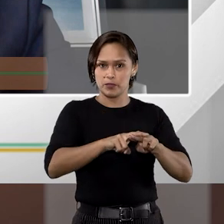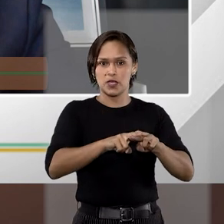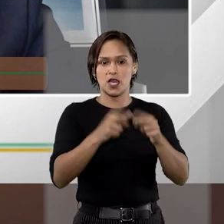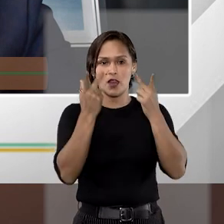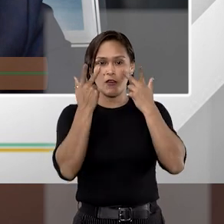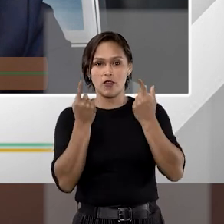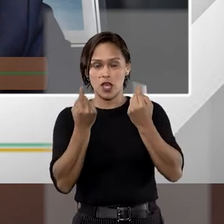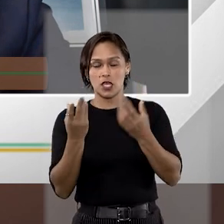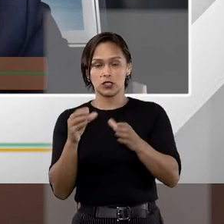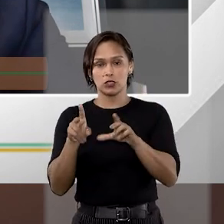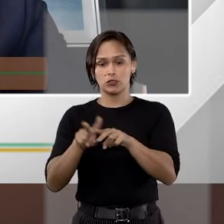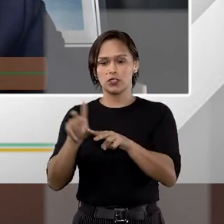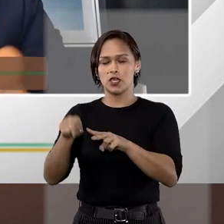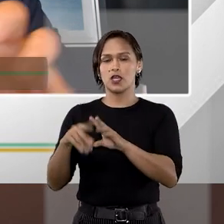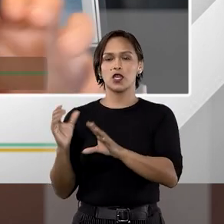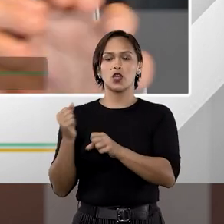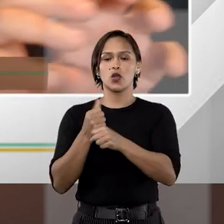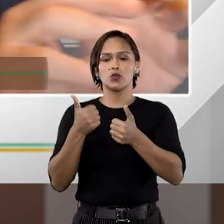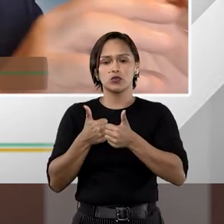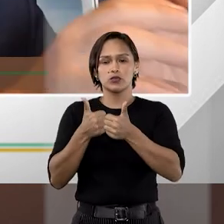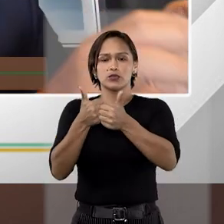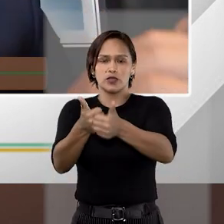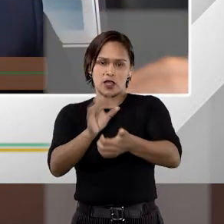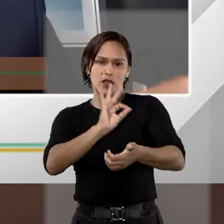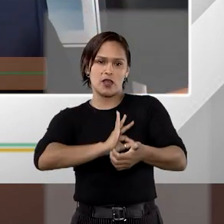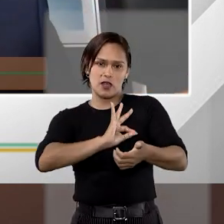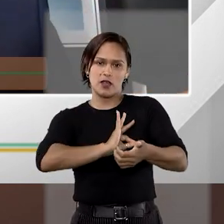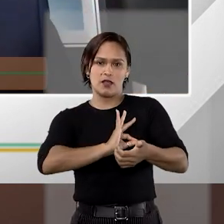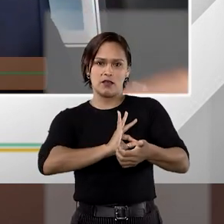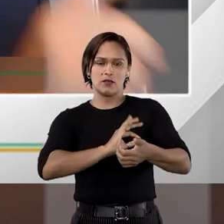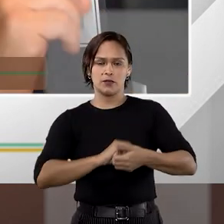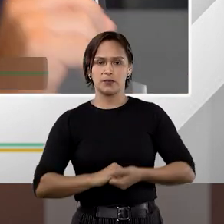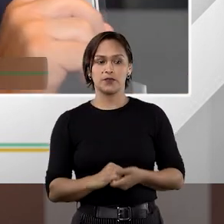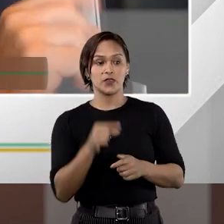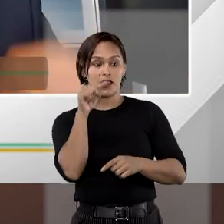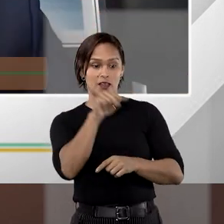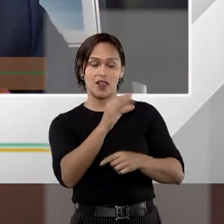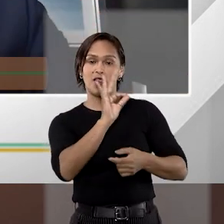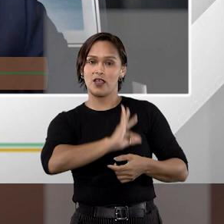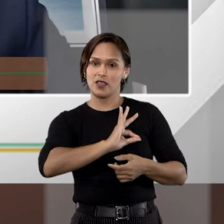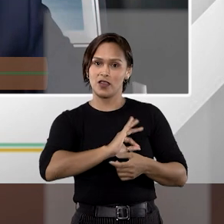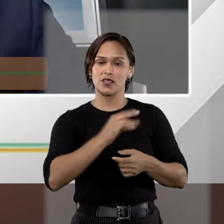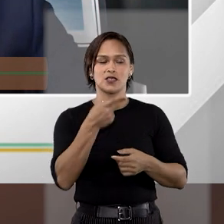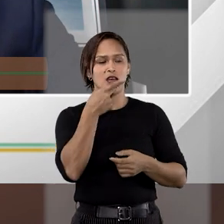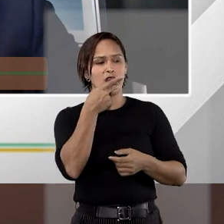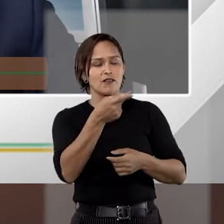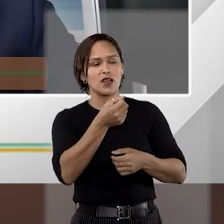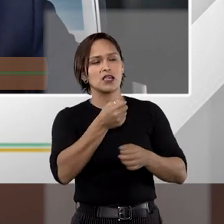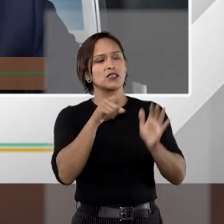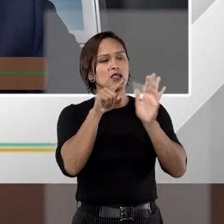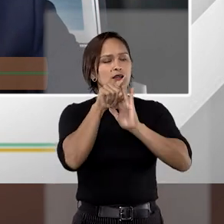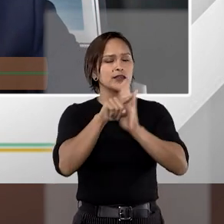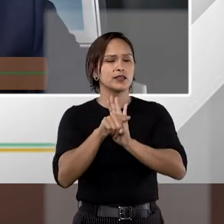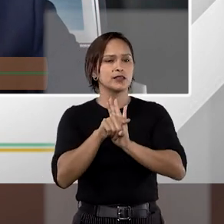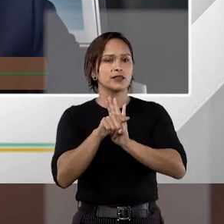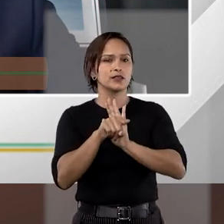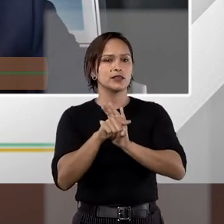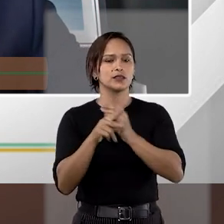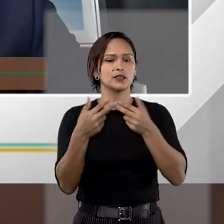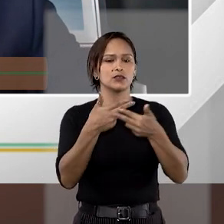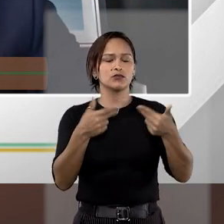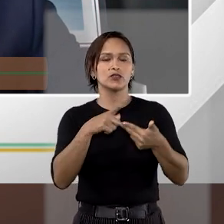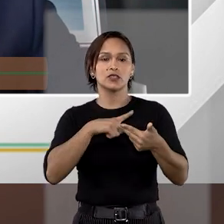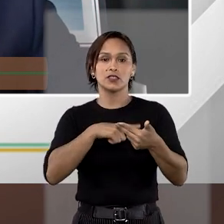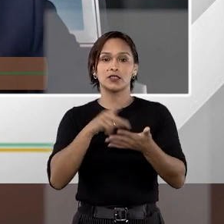presa em flagrante e conduzido até a delegacia de polícia lá o delegado vai analisar